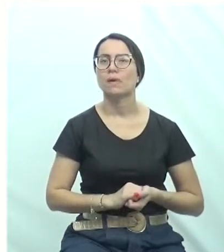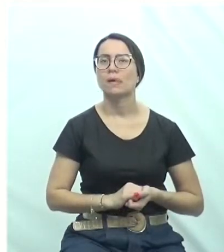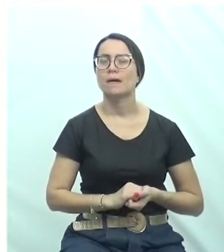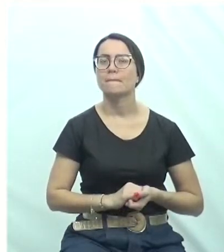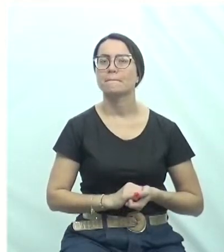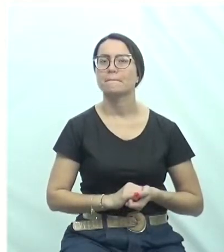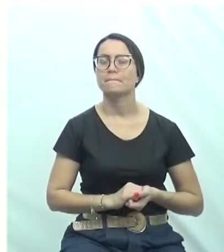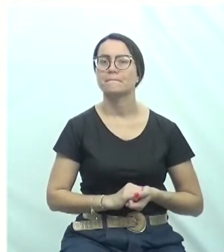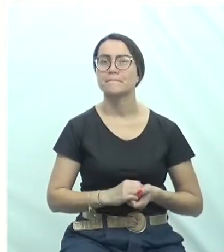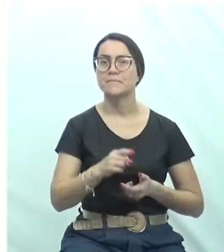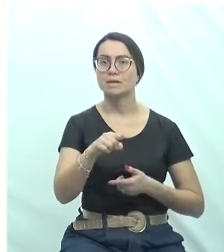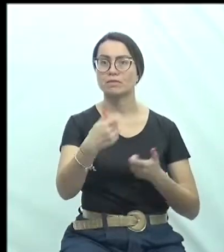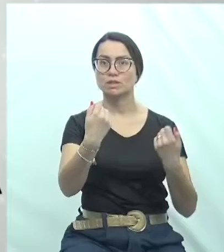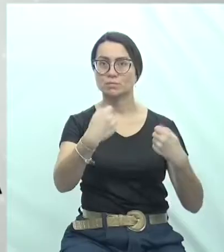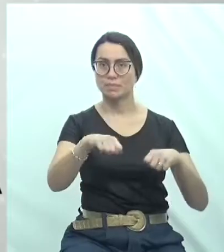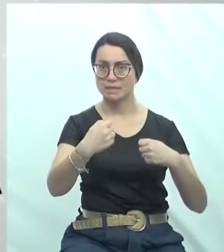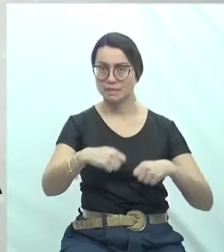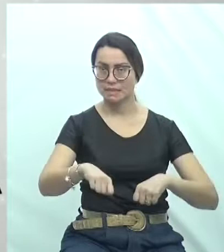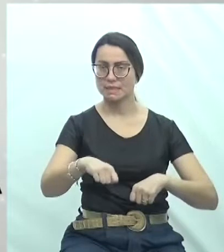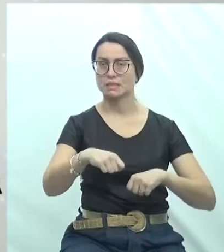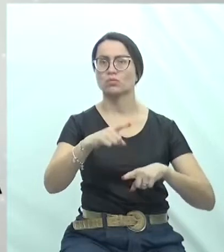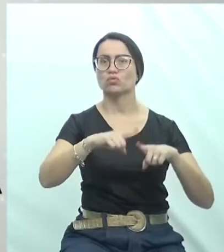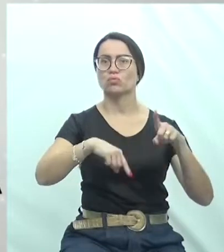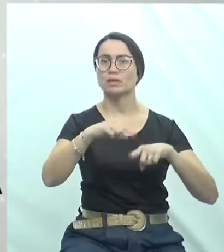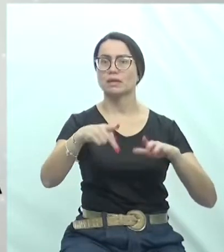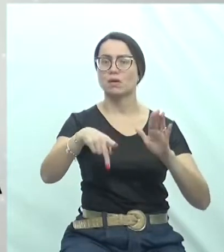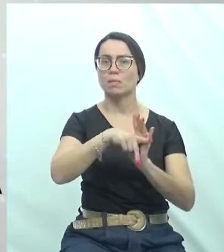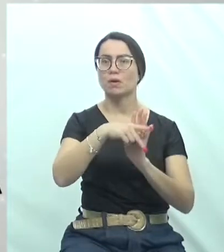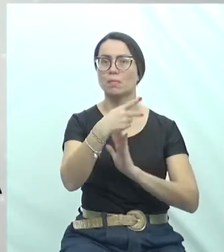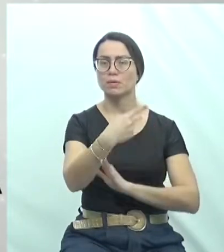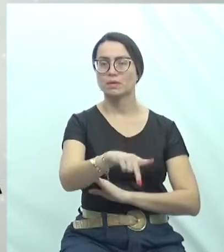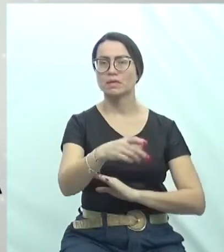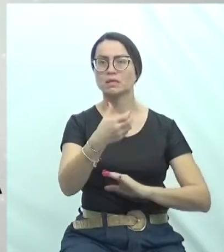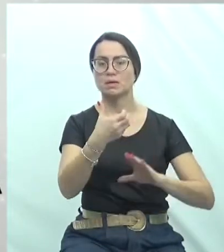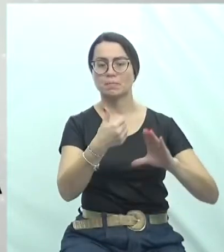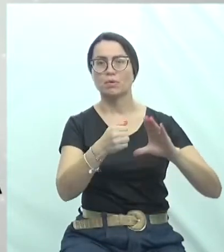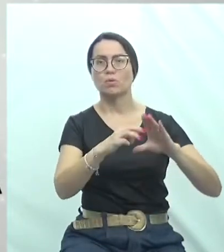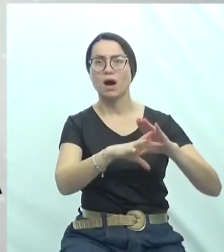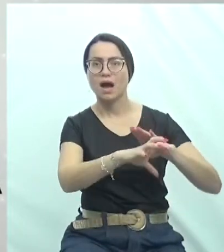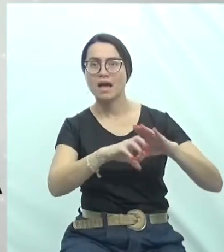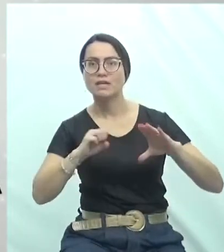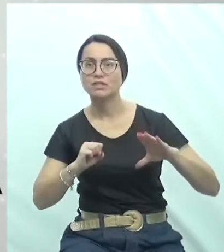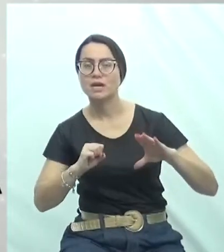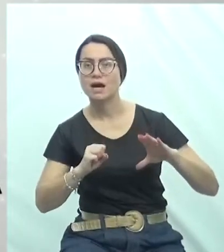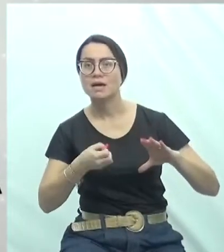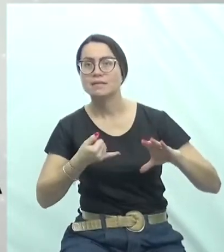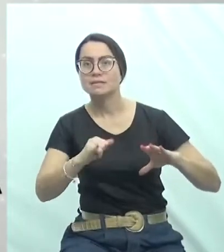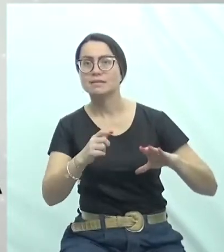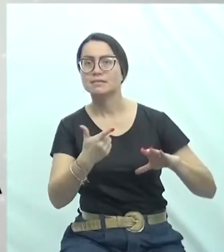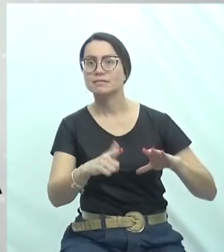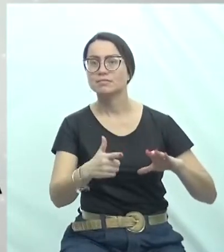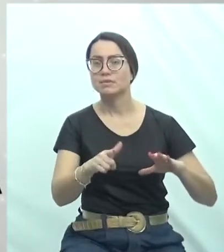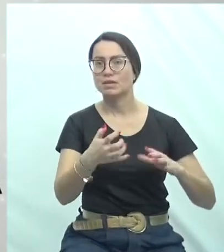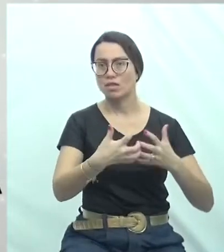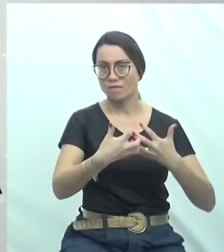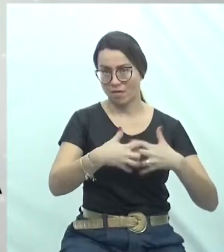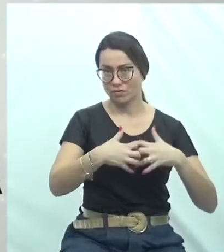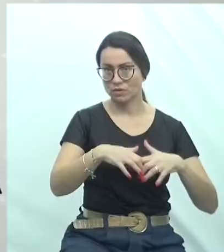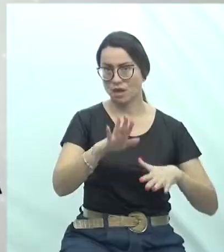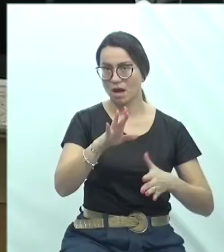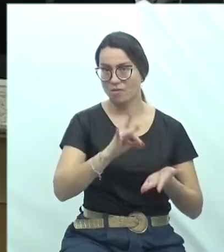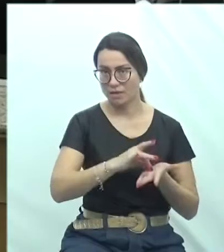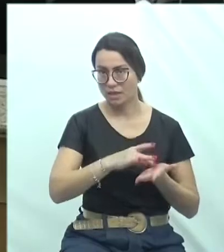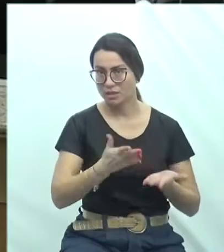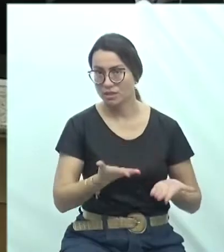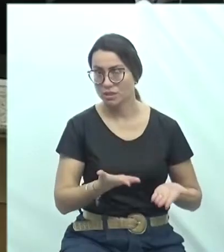vocês precisam de um equipamento desse para retirar o ar. Caso não tenha, não vai funcionar, não é, doutor? O